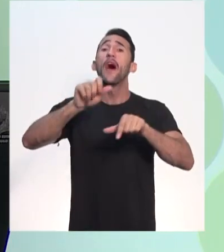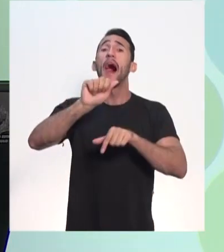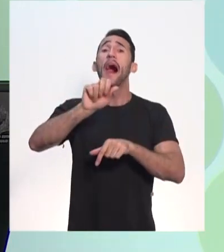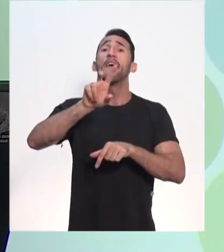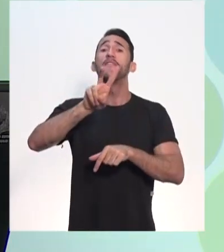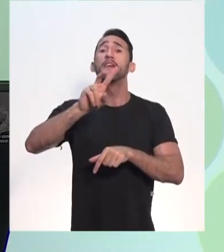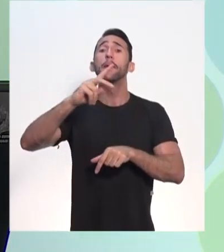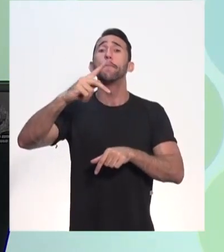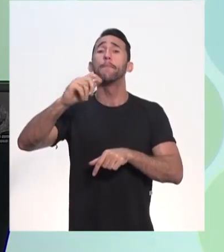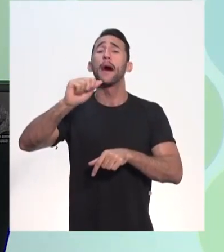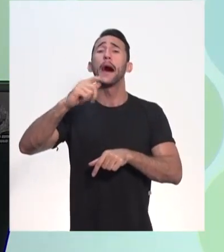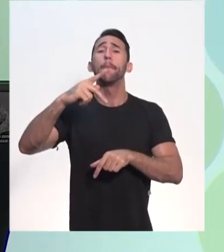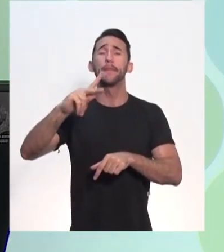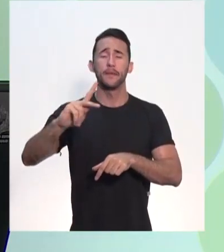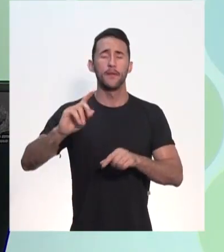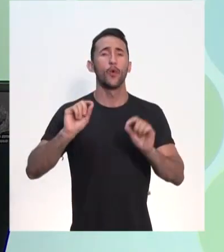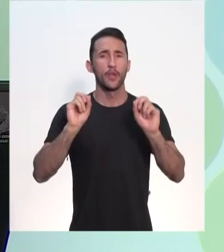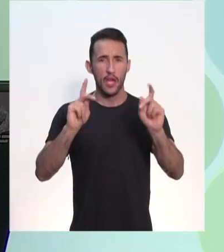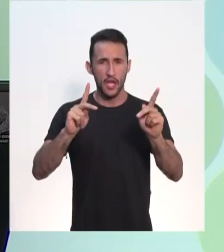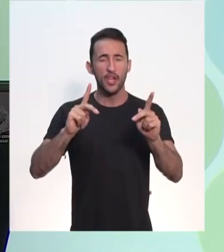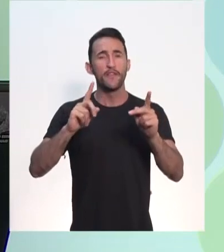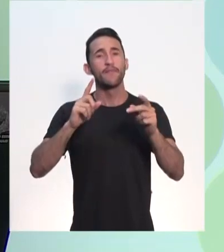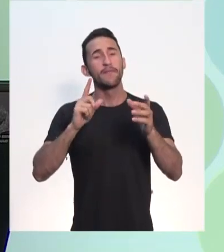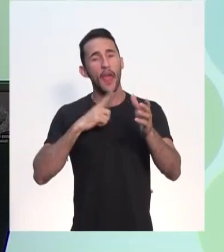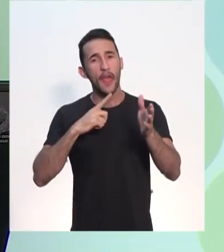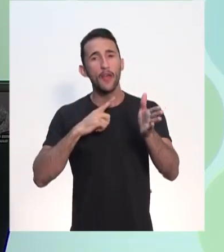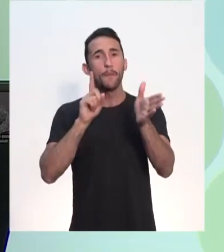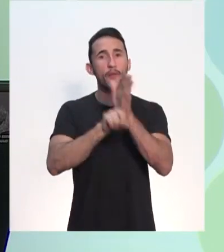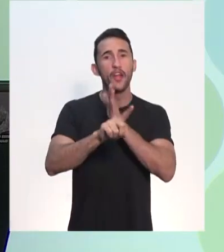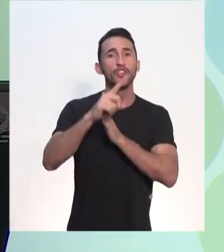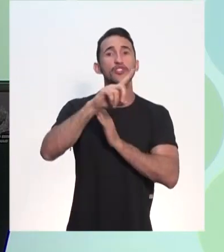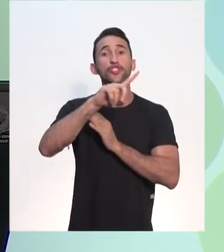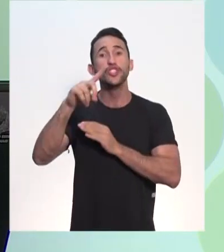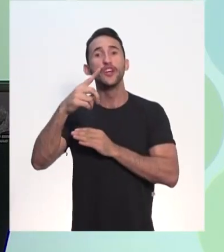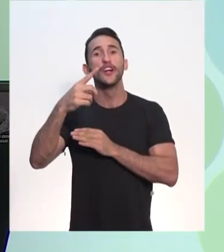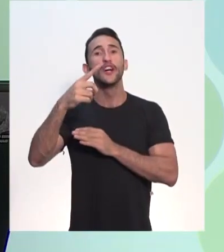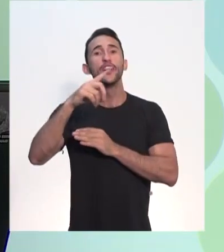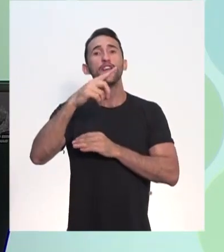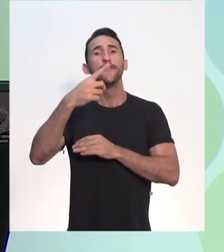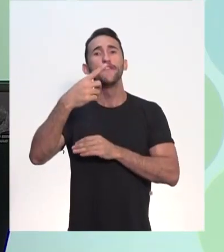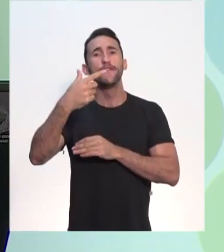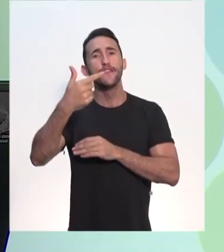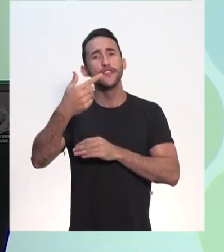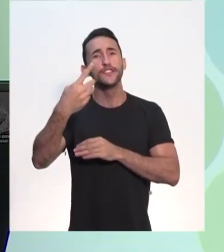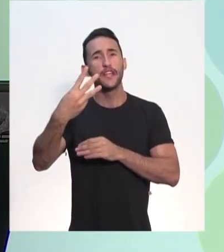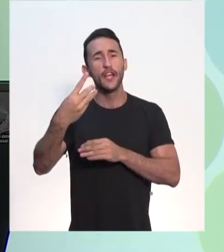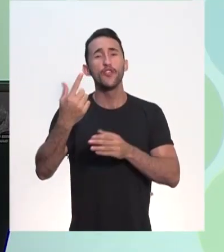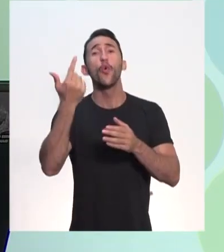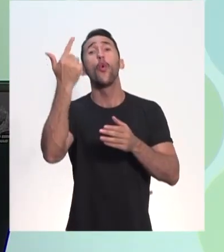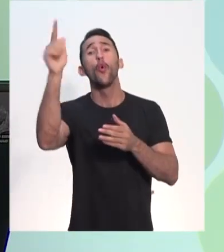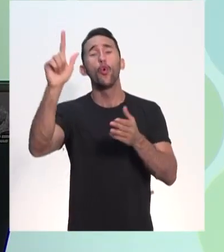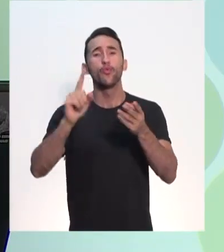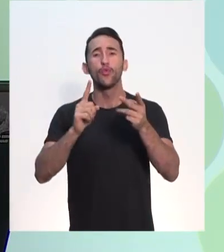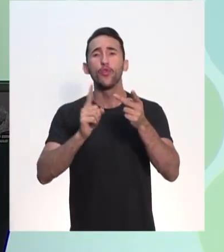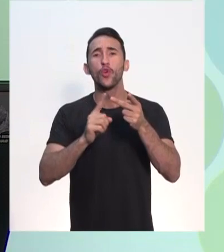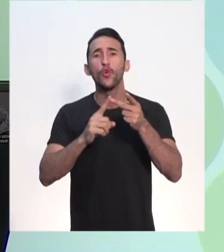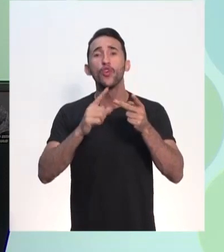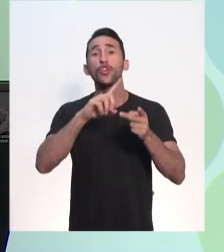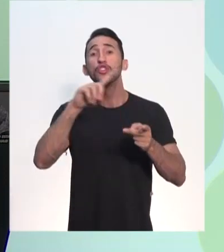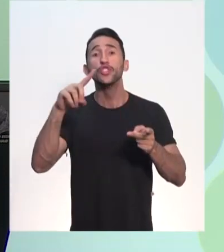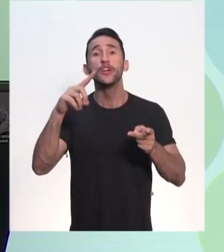dos questionários. Então, na semana passada, durante as atividades de replanejamento, vocês tiveram